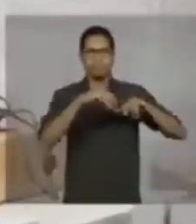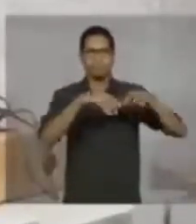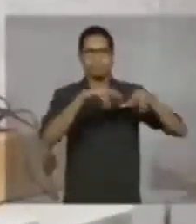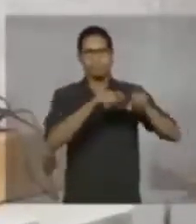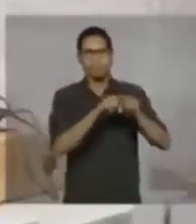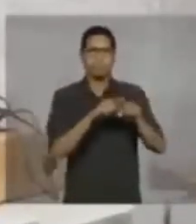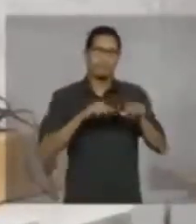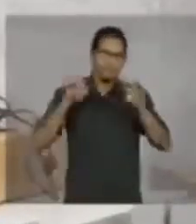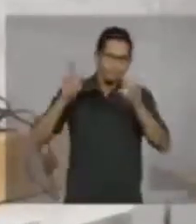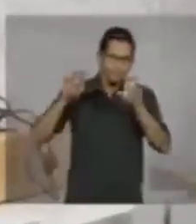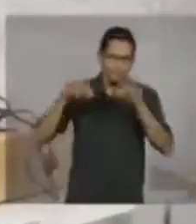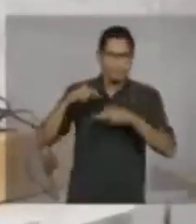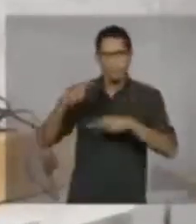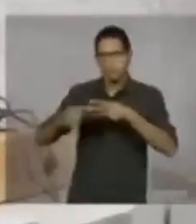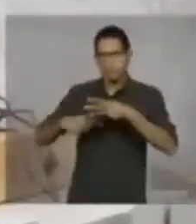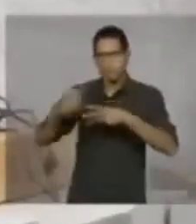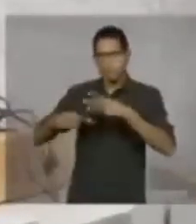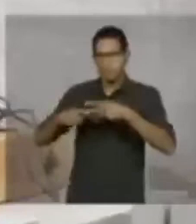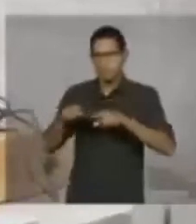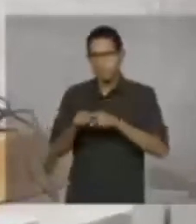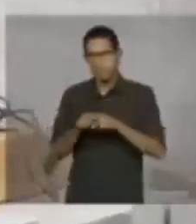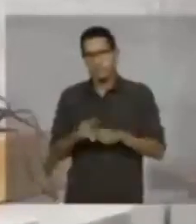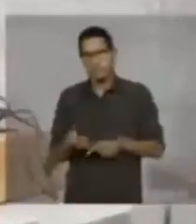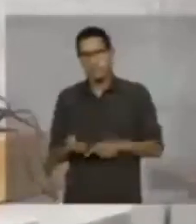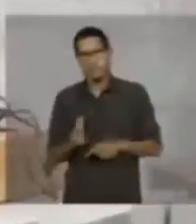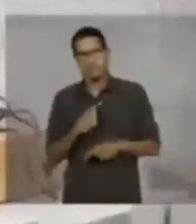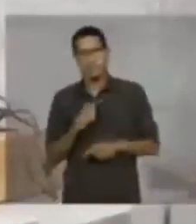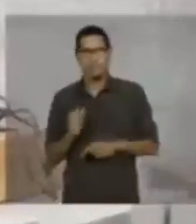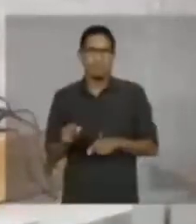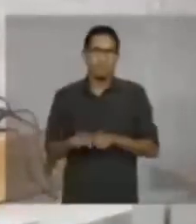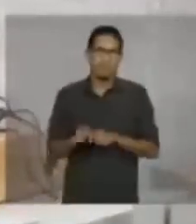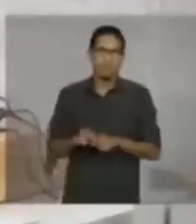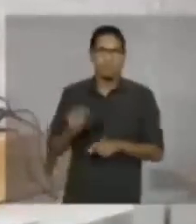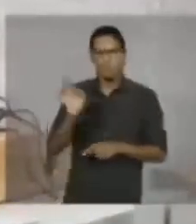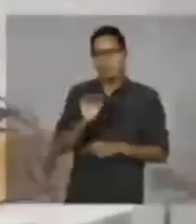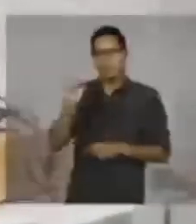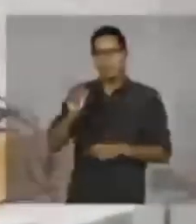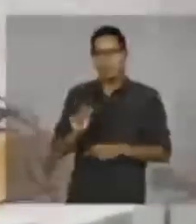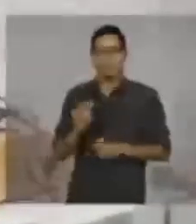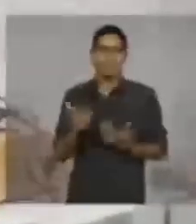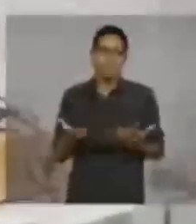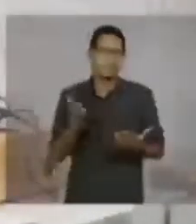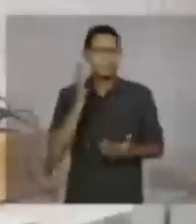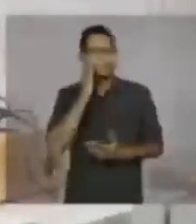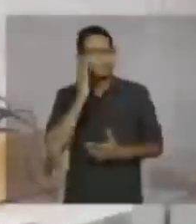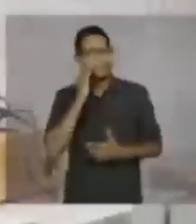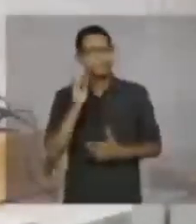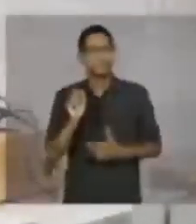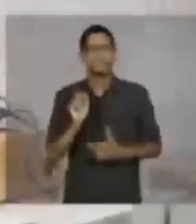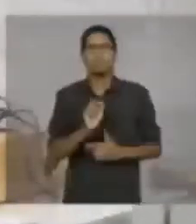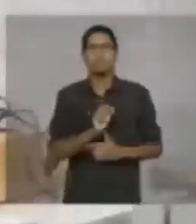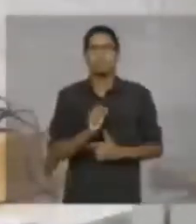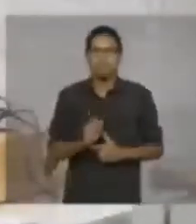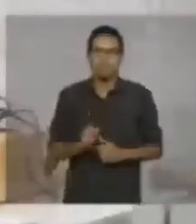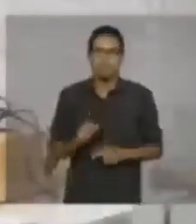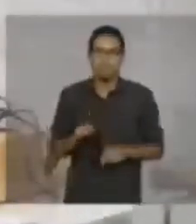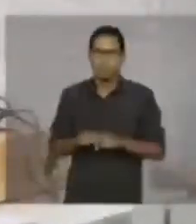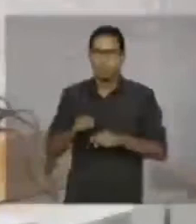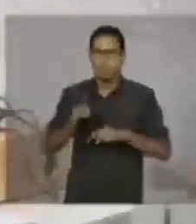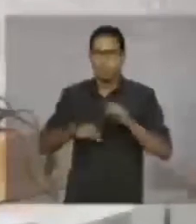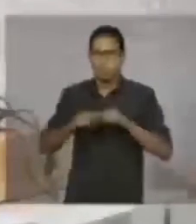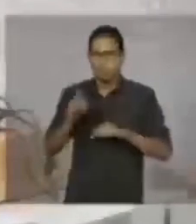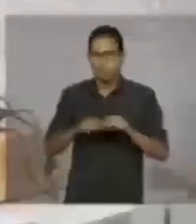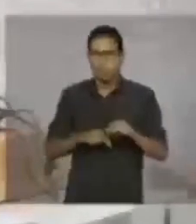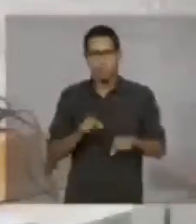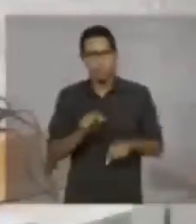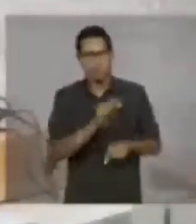recicláveis, como as pessoas costumam sempre dizer, ai, que absurdo, a nossa taxa de reciclagem ainda é muito baixa, mas a gente não considera que o material